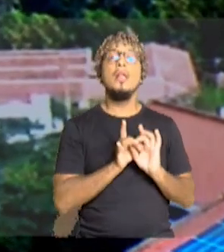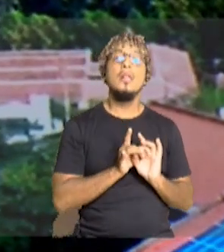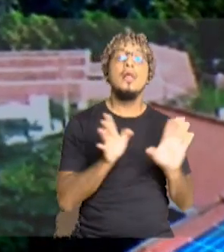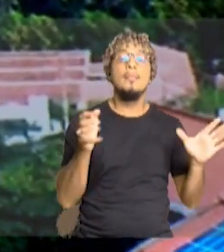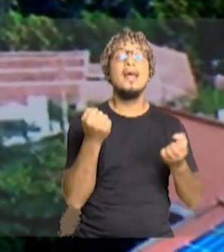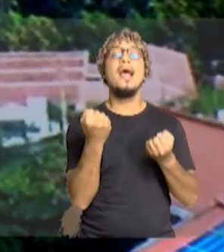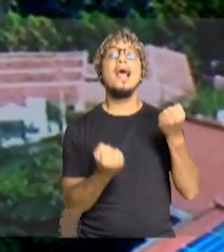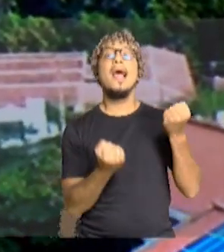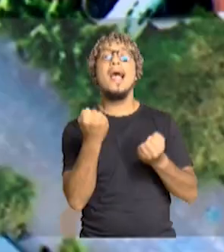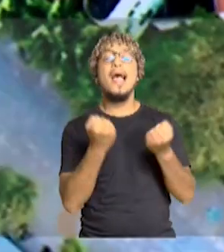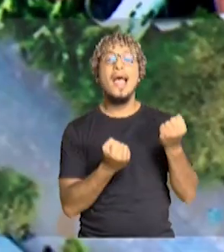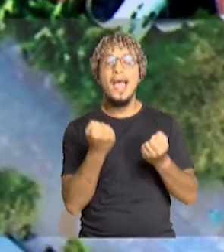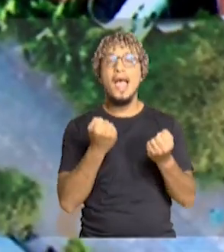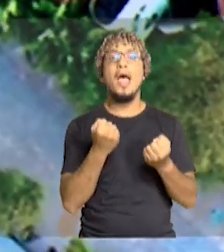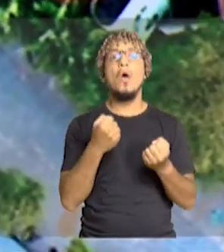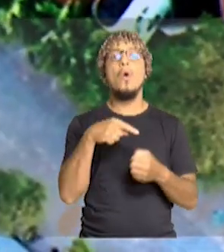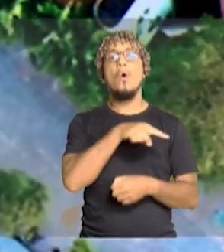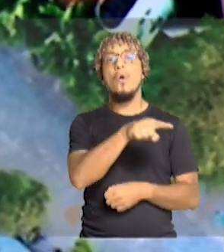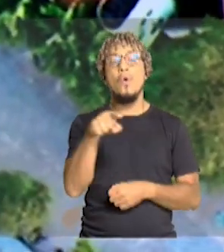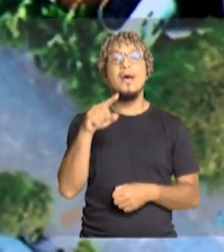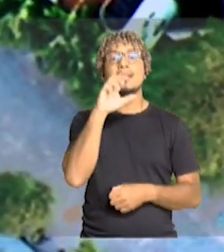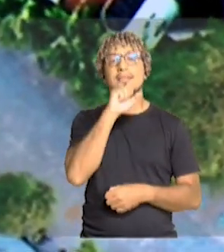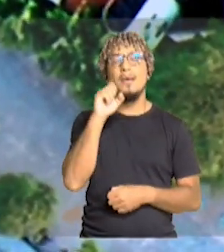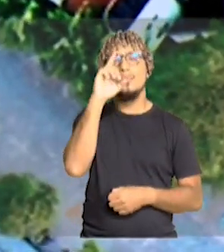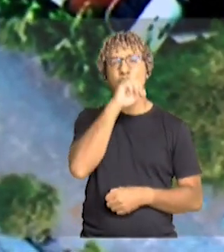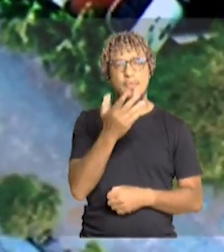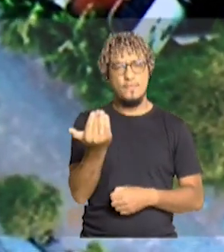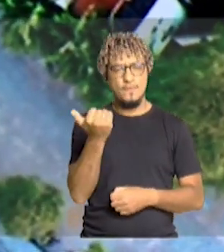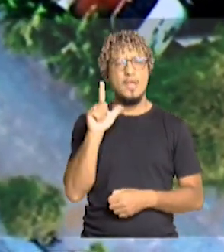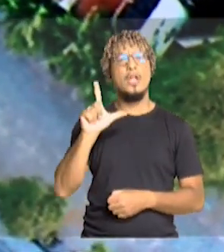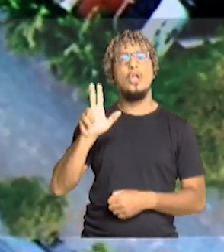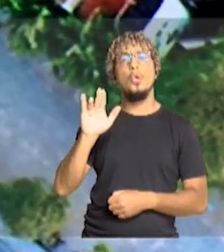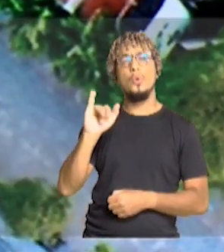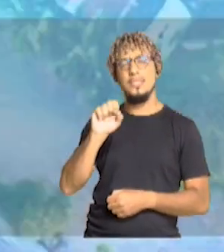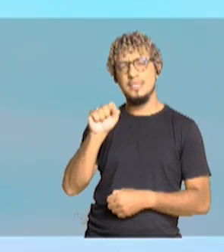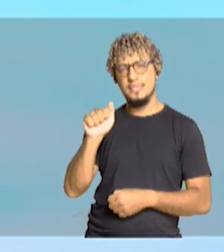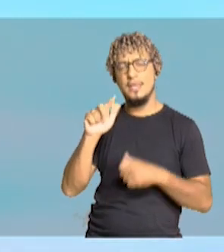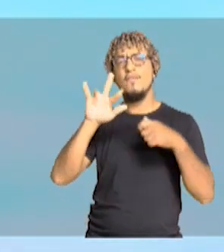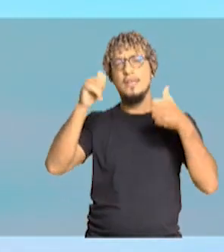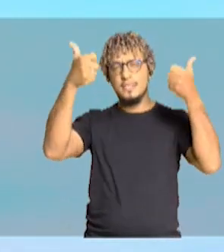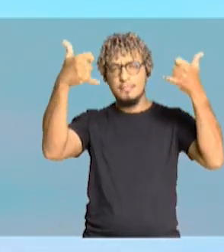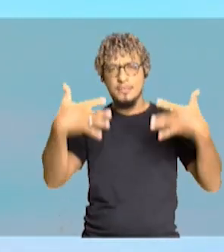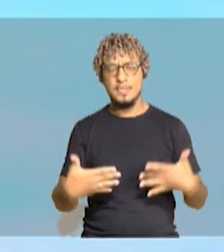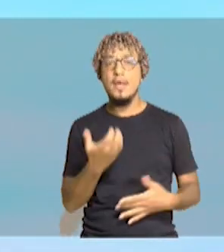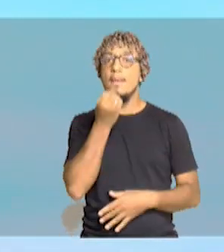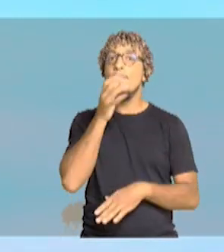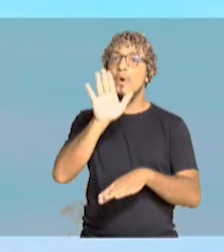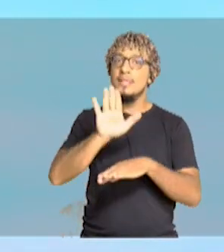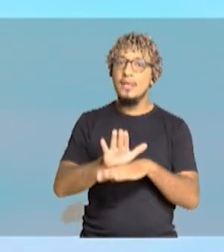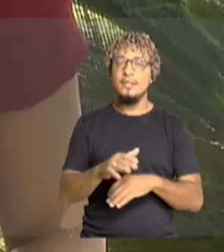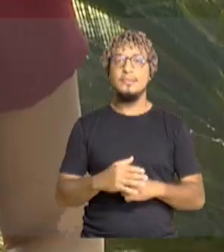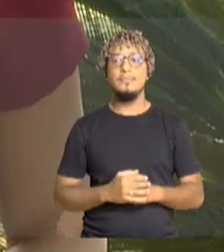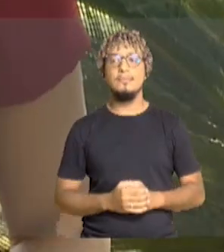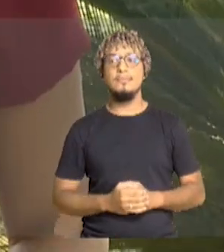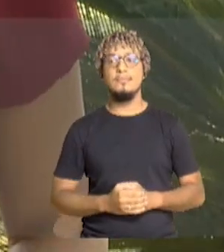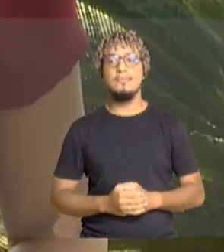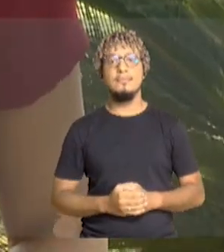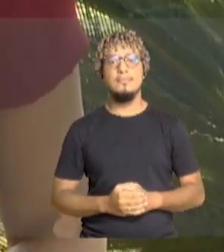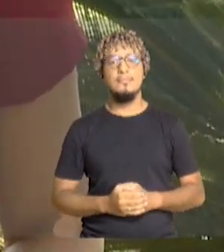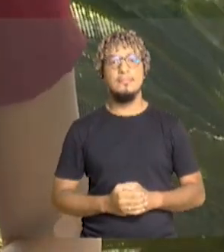dos veículos durante os fins de semana eu chamo então a repórter Luiza Rabelo que tem mais detalhes para a gente boa tarde Luiza